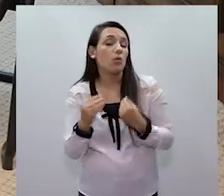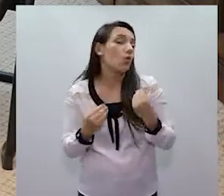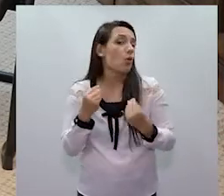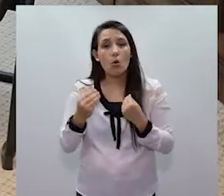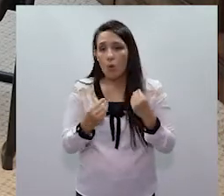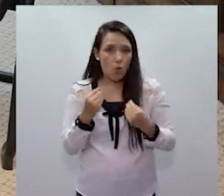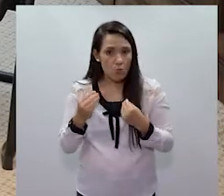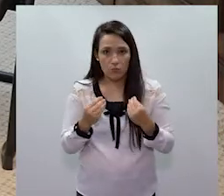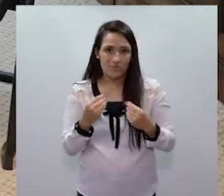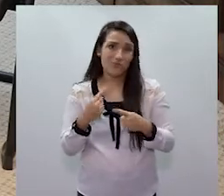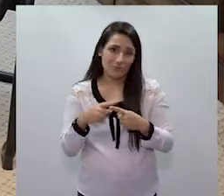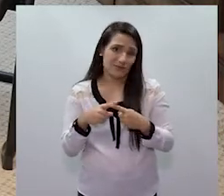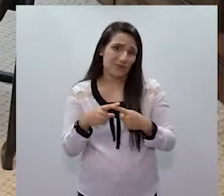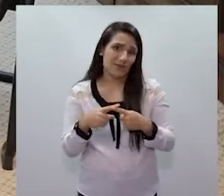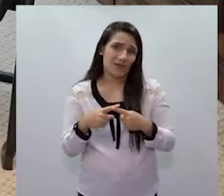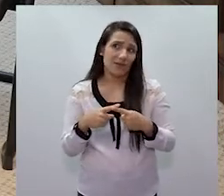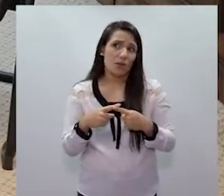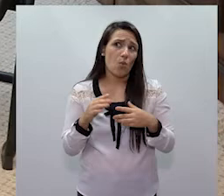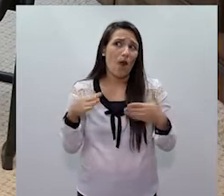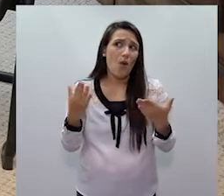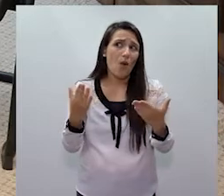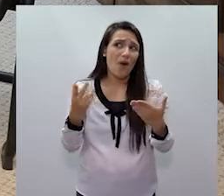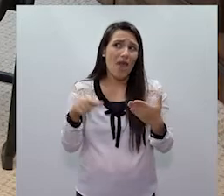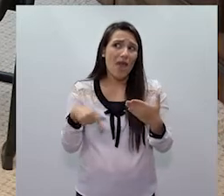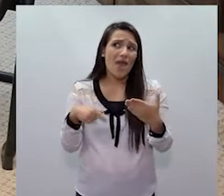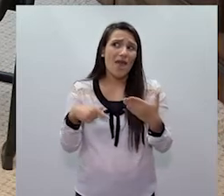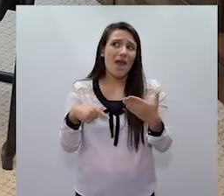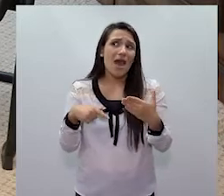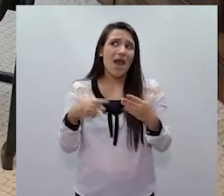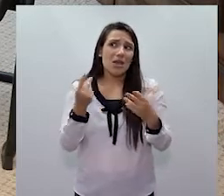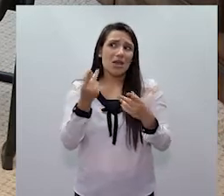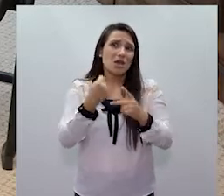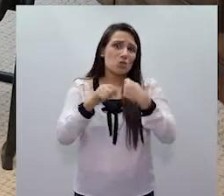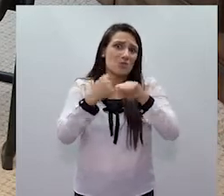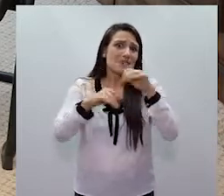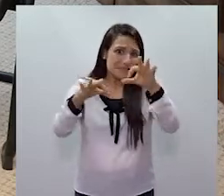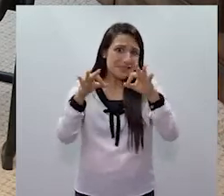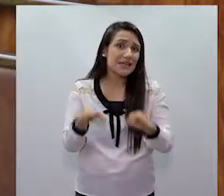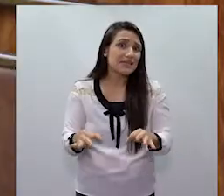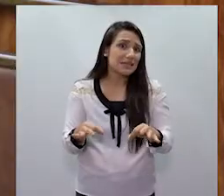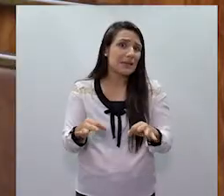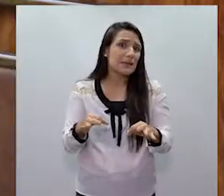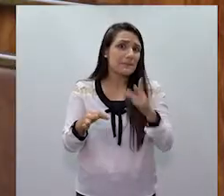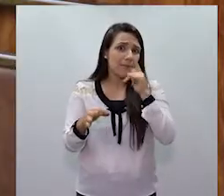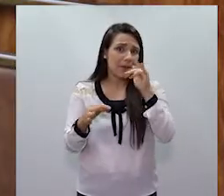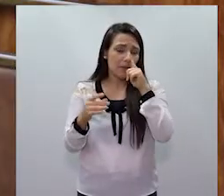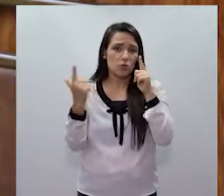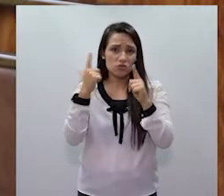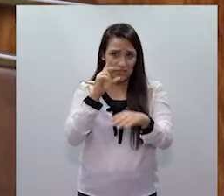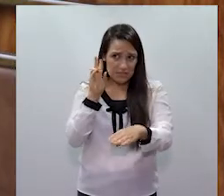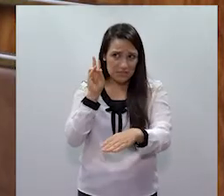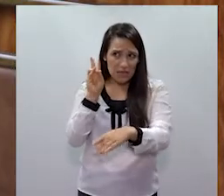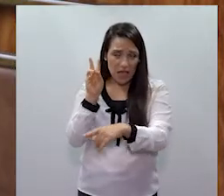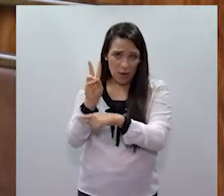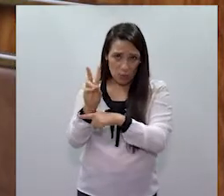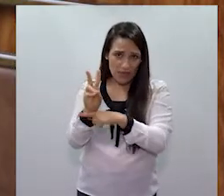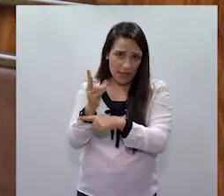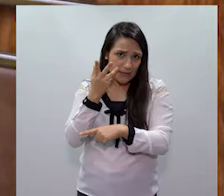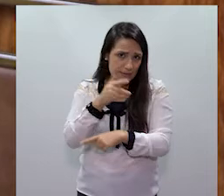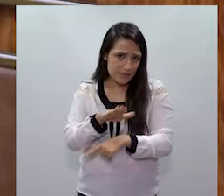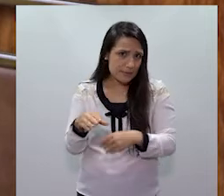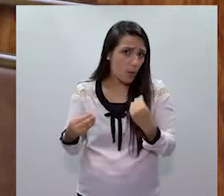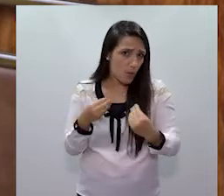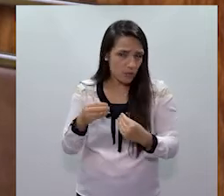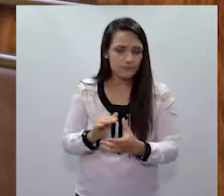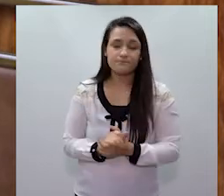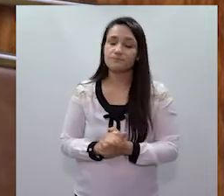esse endividamento? O que é uma situação ideal econômica para isso? Olha, a adoção ela precisa trazer vantagens